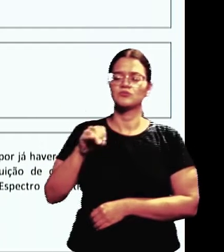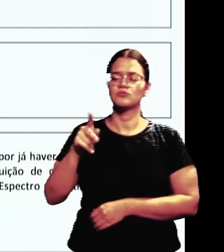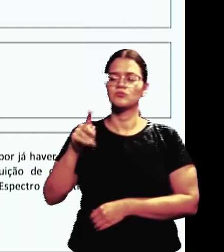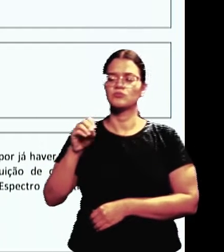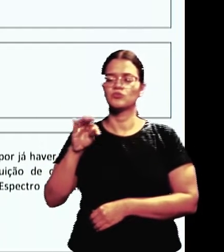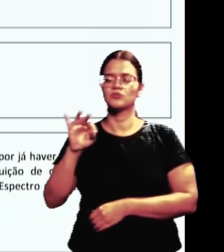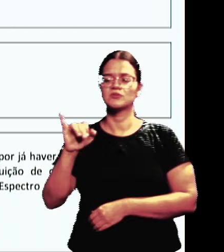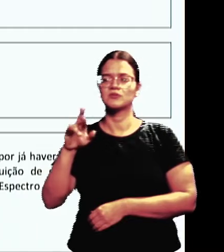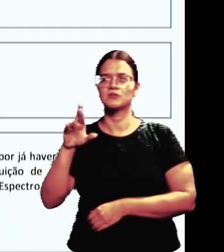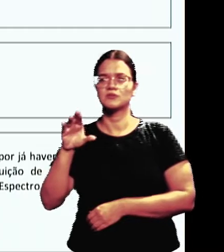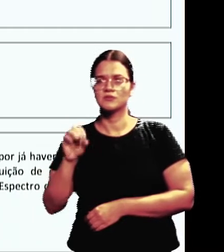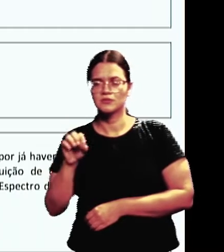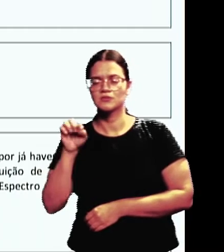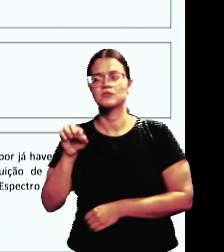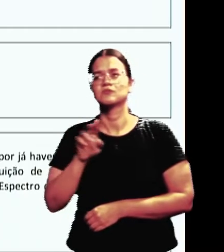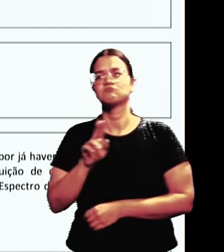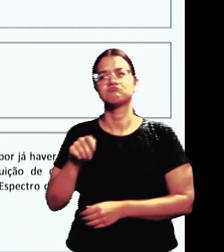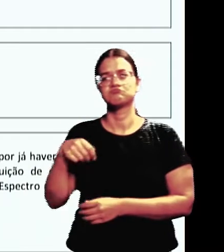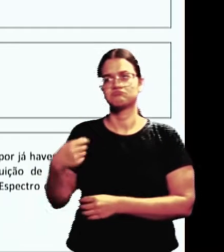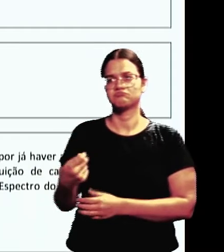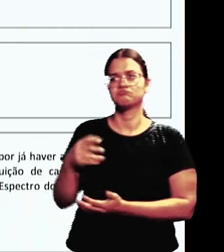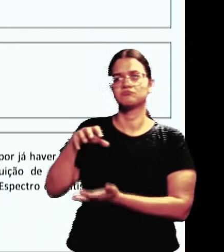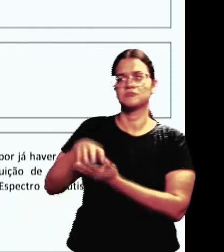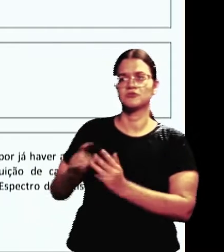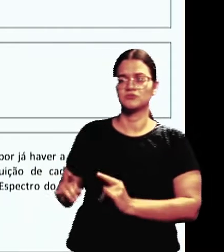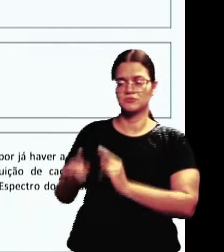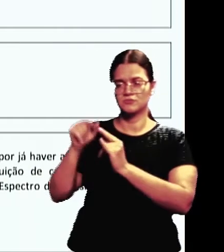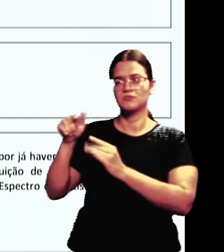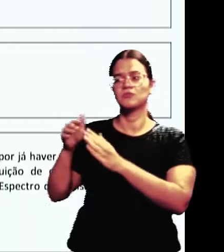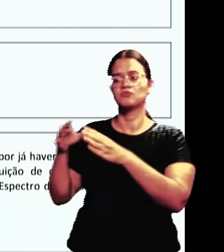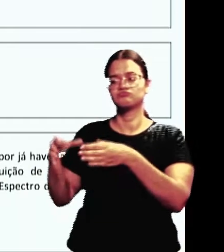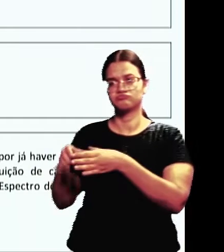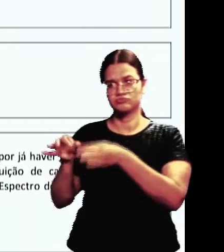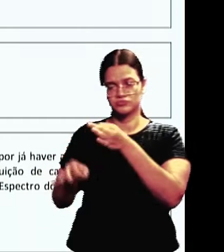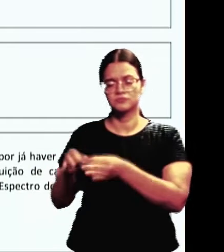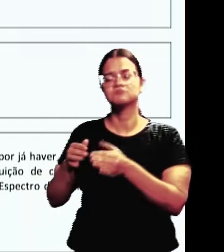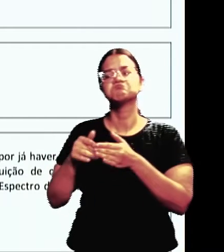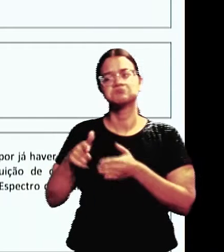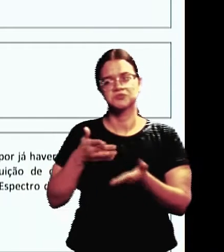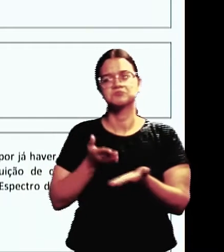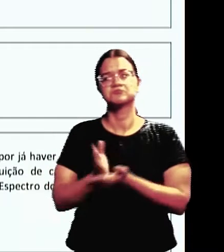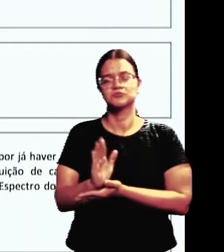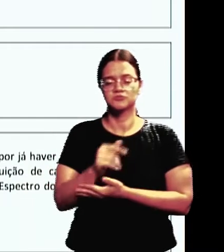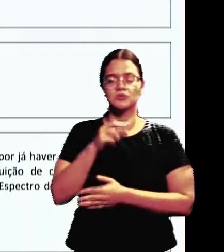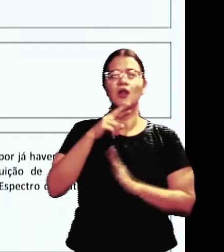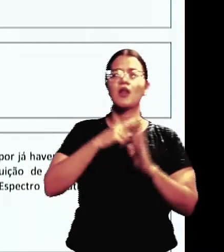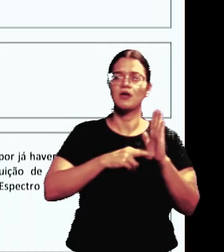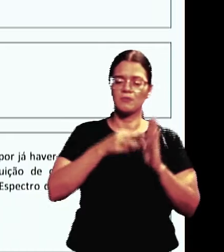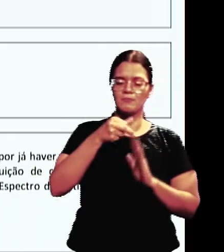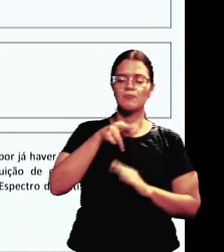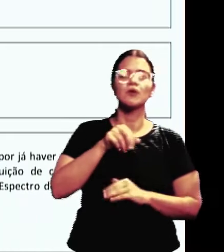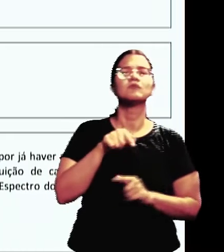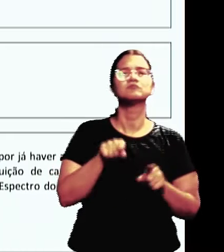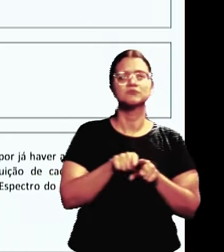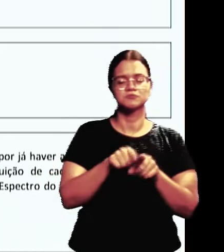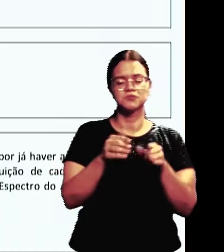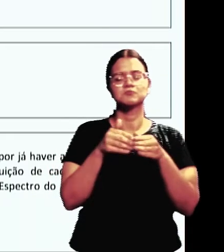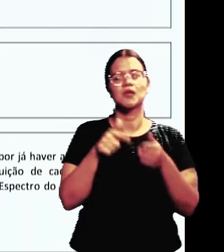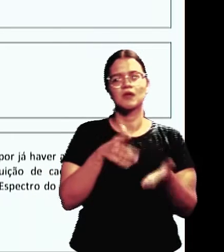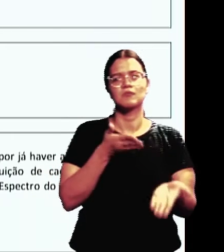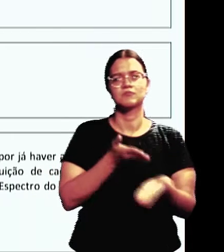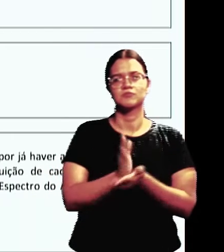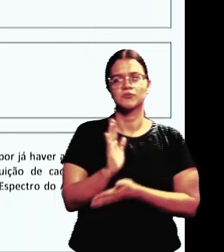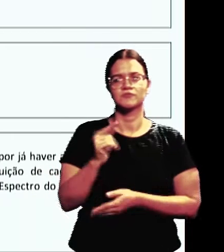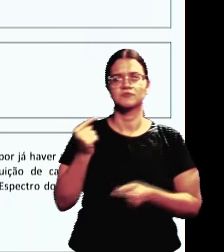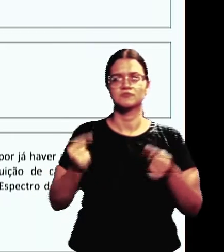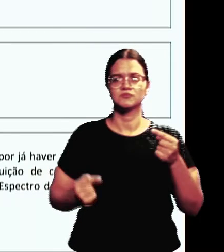internos nominados e dá outras providências. Procurador da Câmara manifestou pela aprovação, relator vereador Mauro Rubem também pela aprovação do